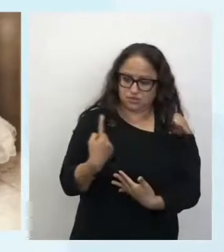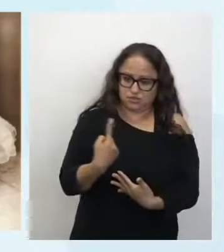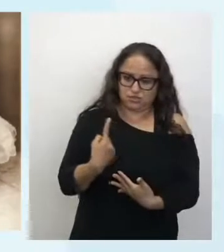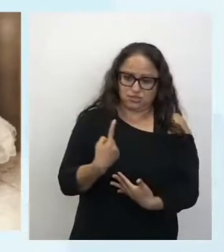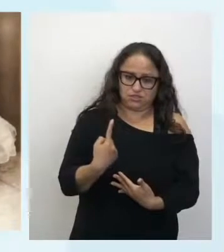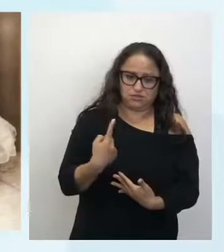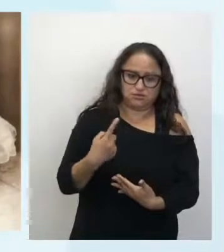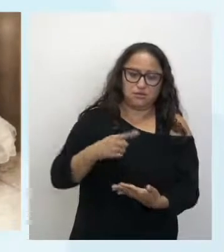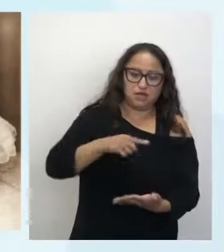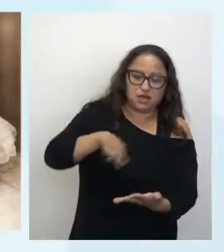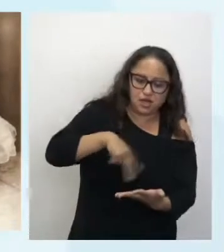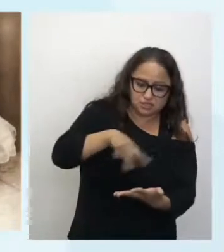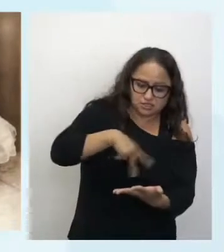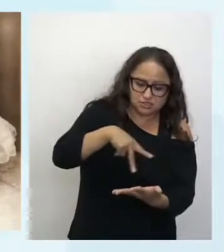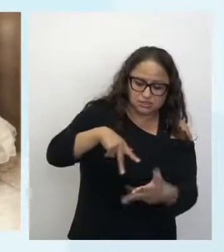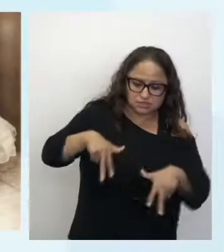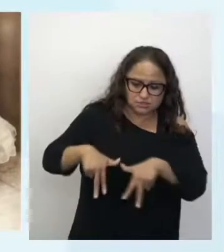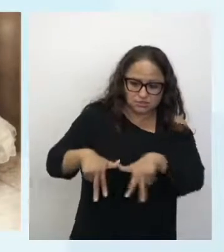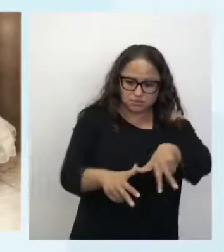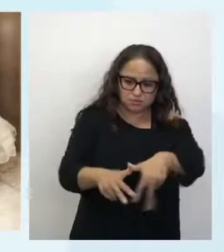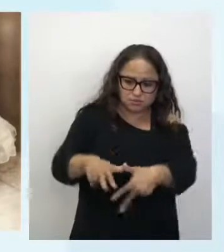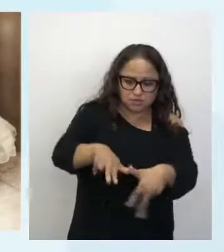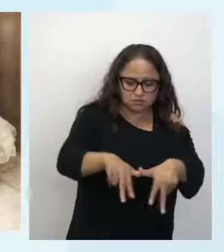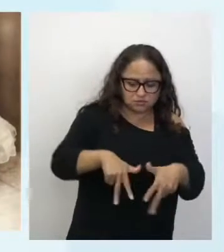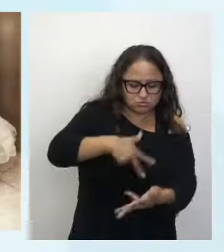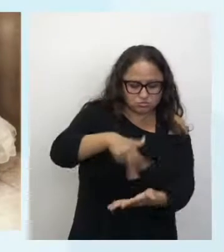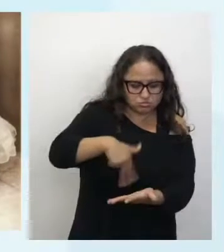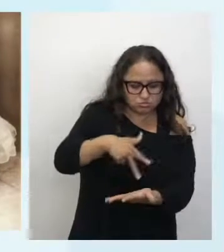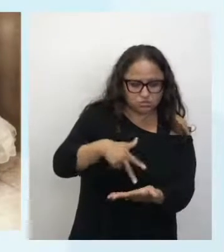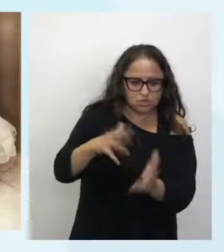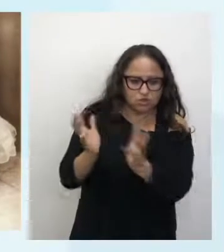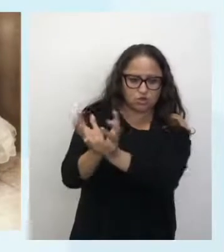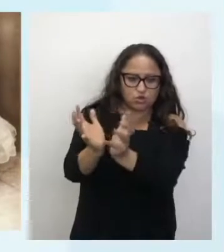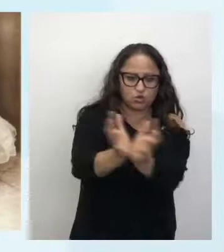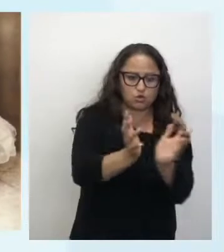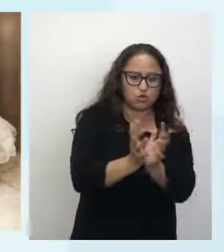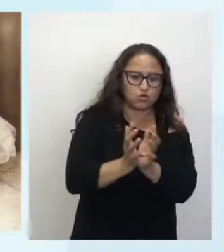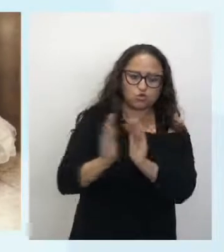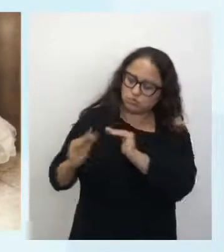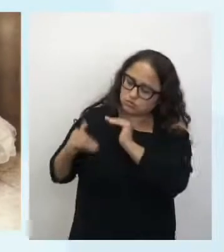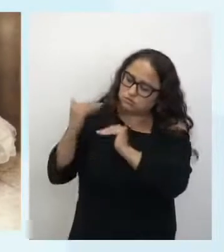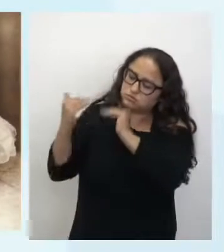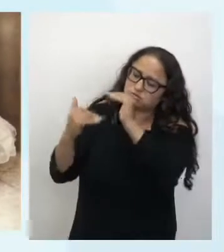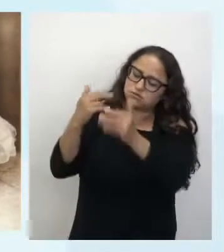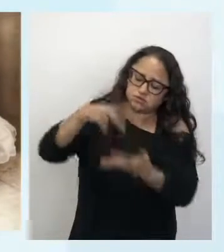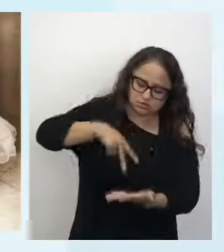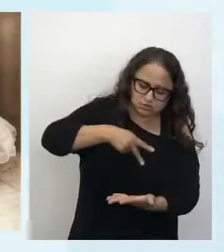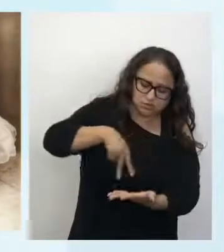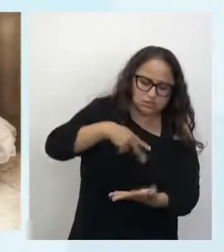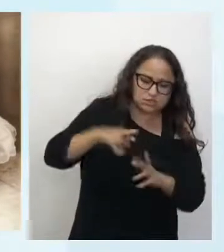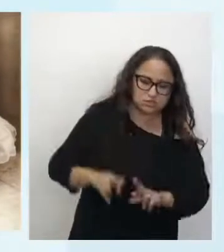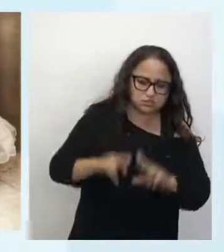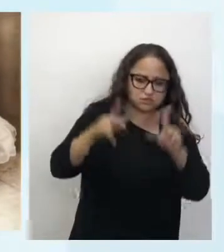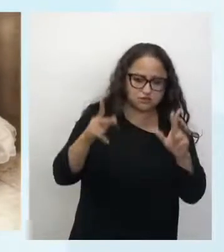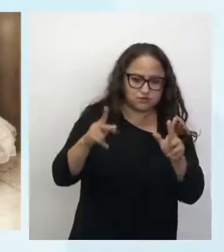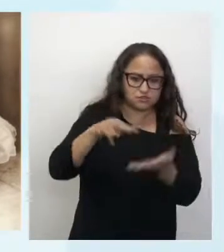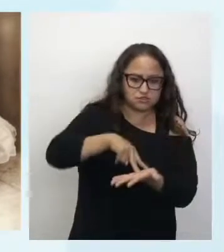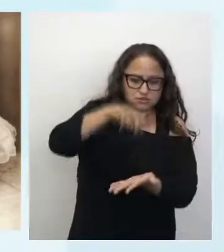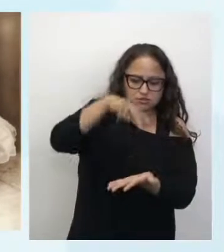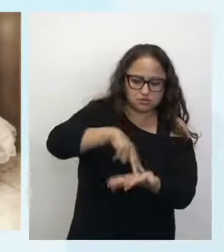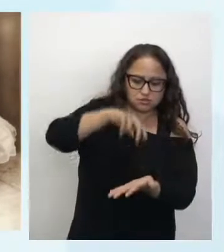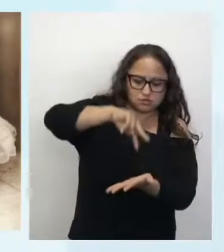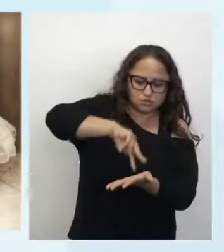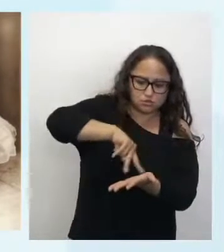acrobáticas, as danças em pares, em conjunto, né? Evoluções, né, em dança, né, que são de vários tipos diferentes, saltos,